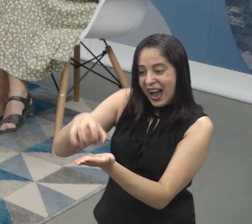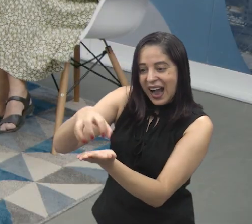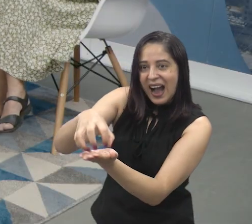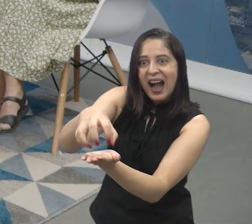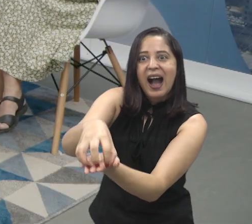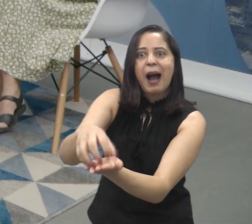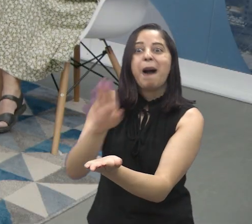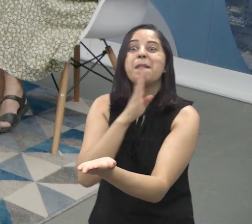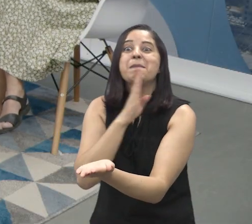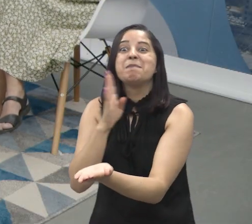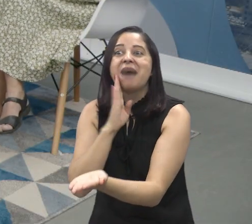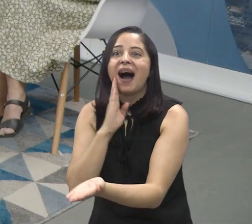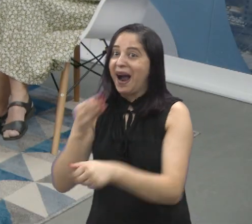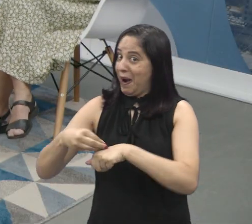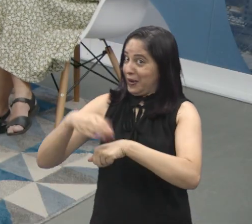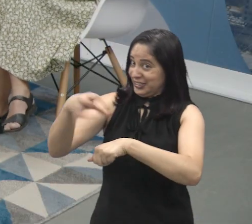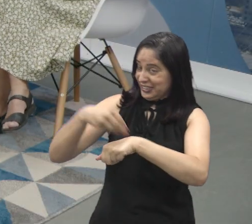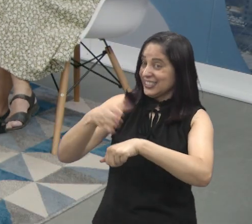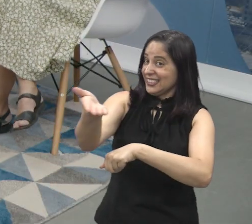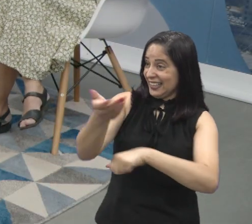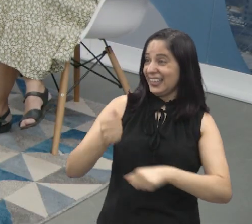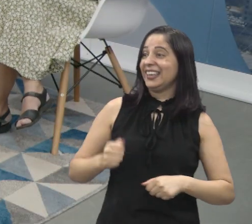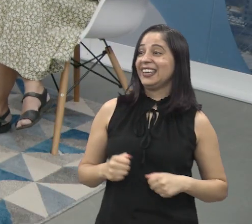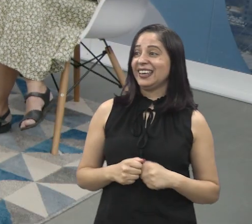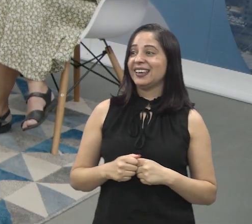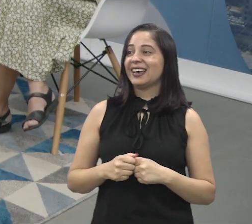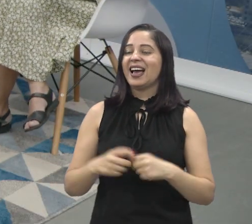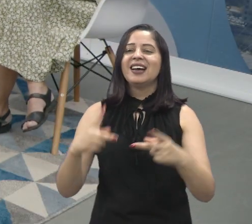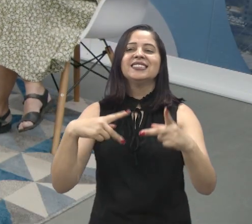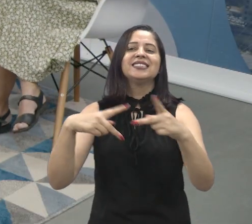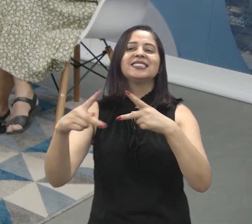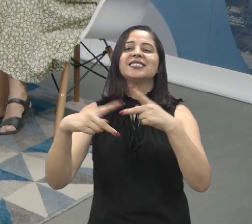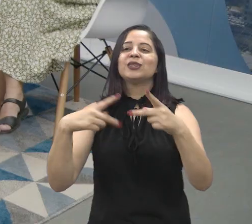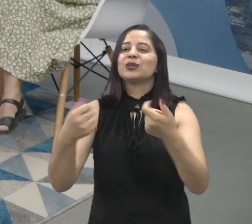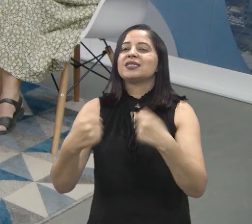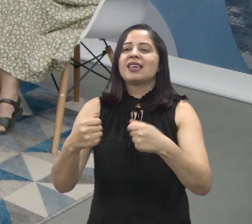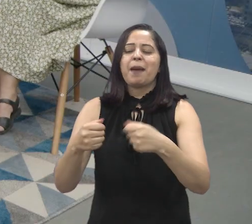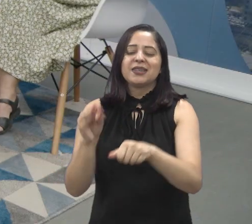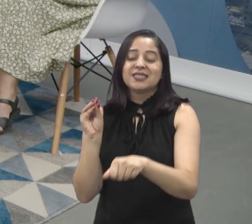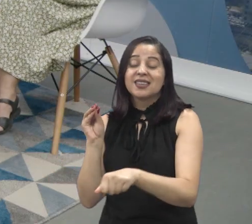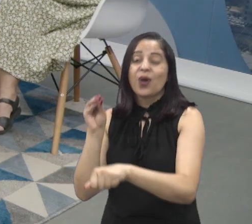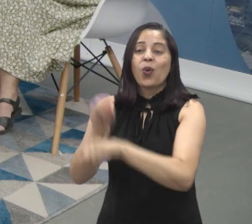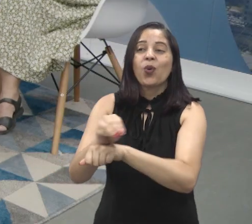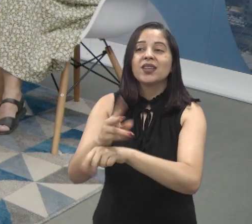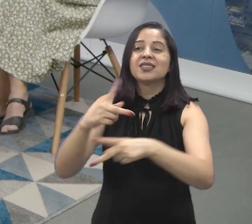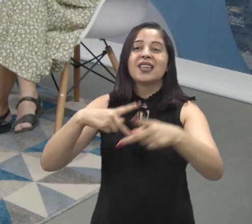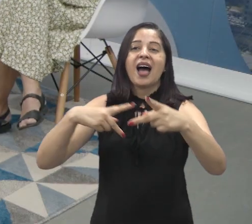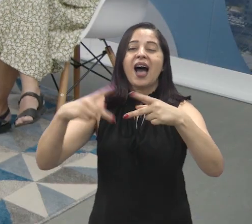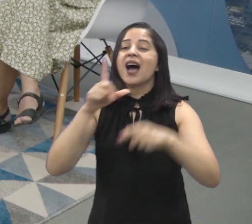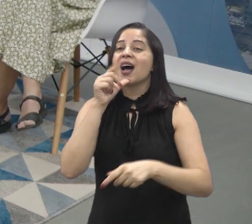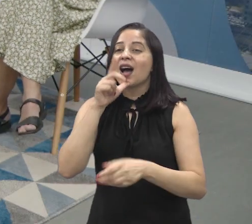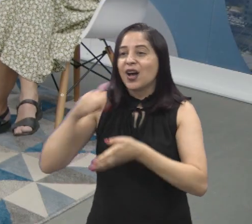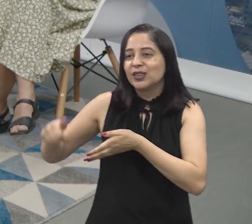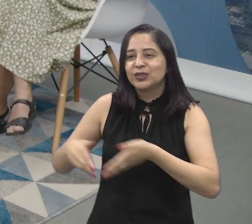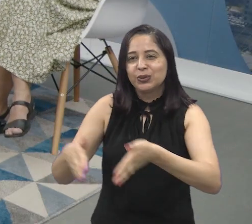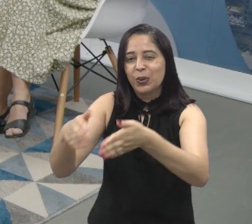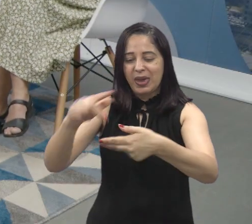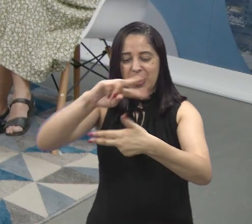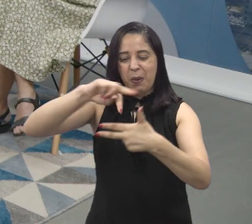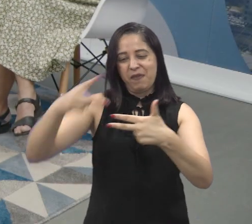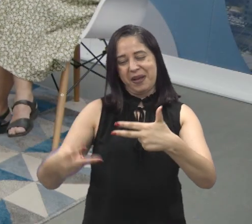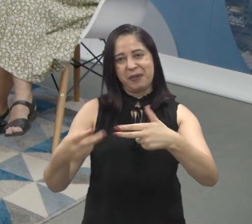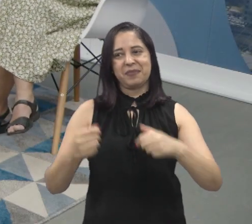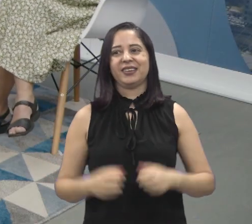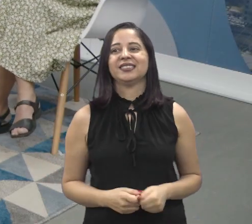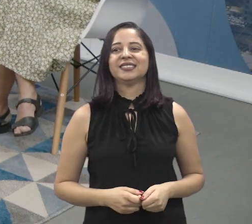dica, Porto, né? Fica uma dica aí para que São José abrace o seu Rio Paraíba do Sul também. Gente,